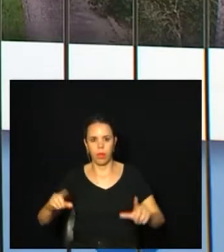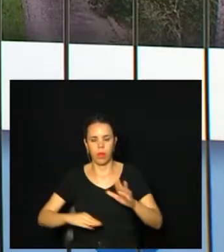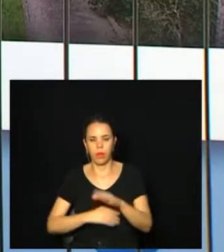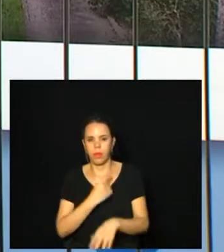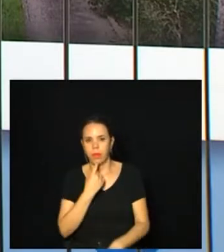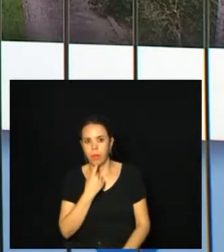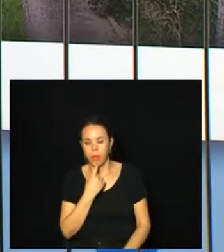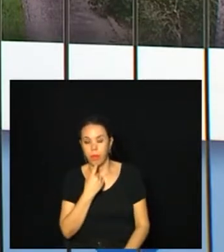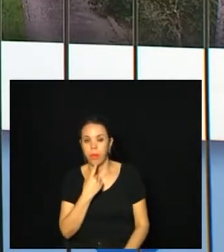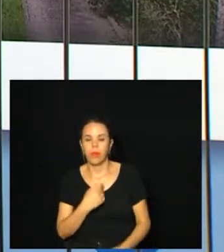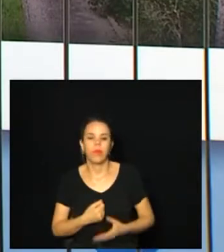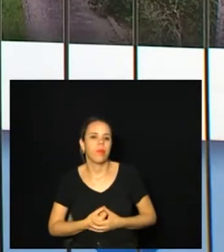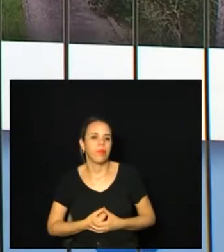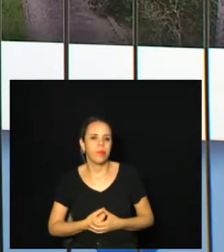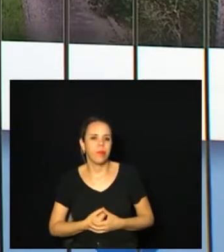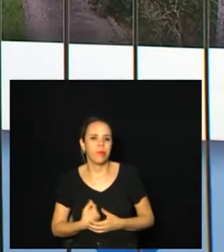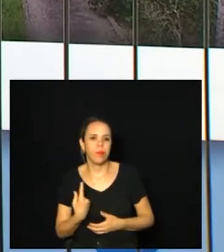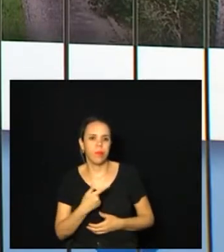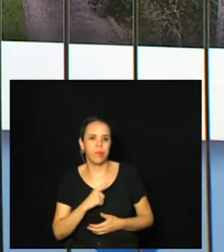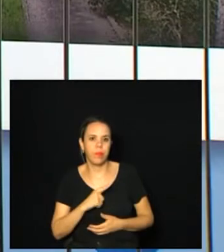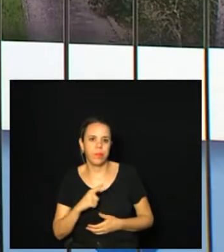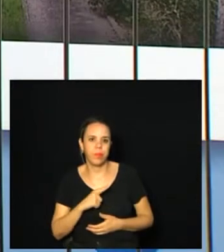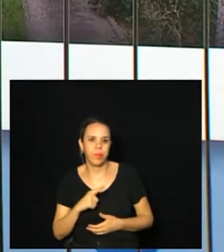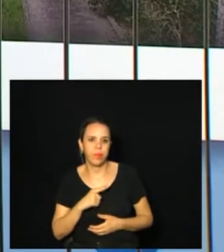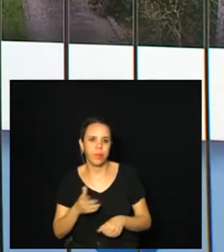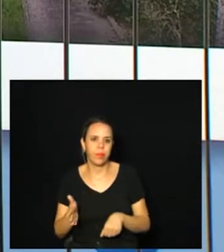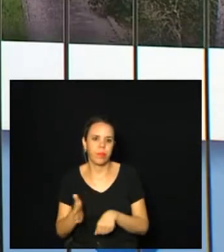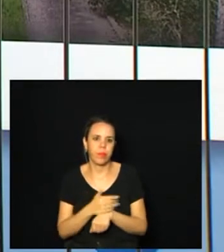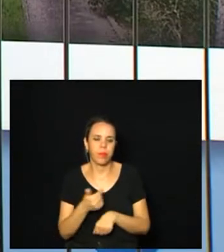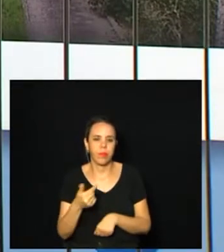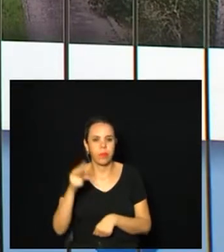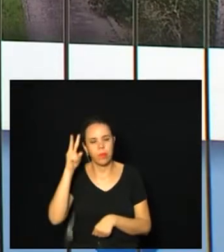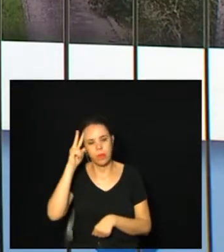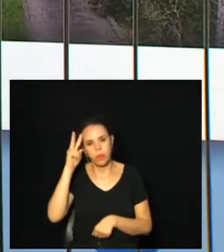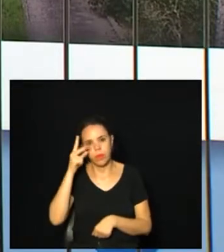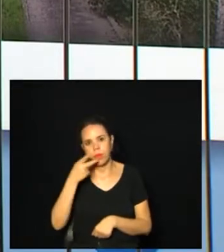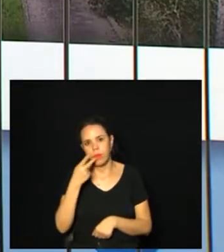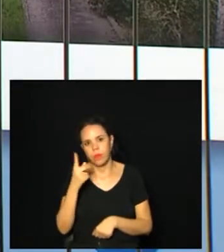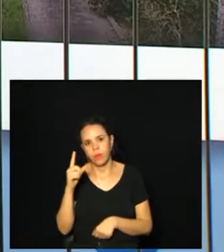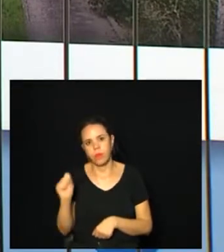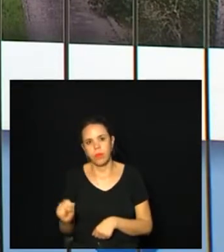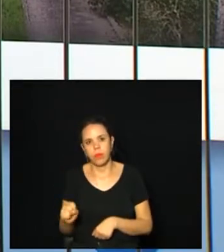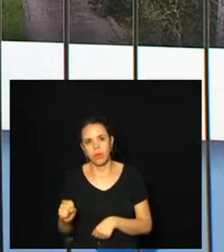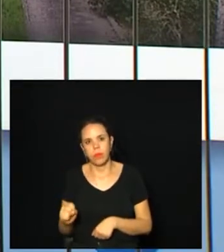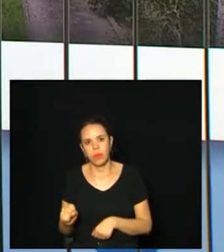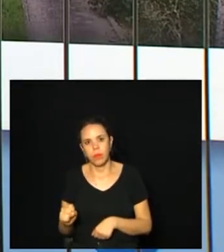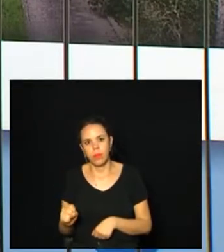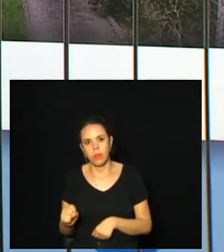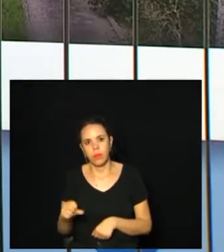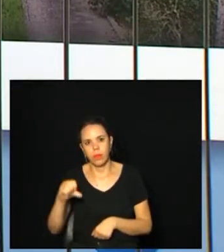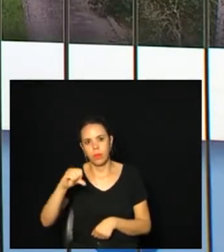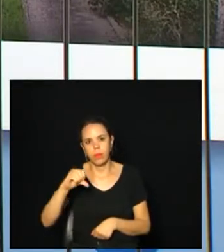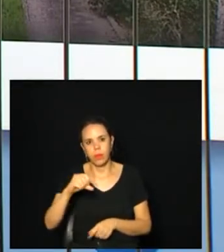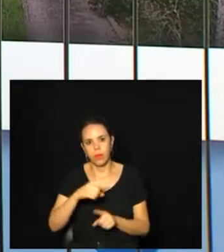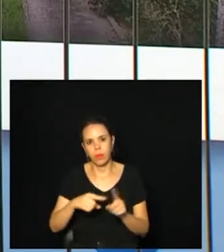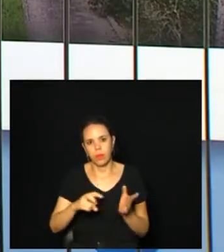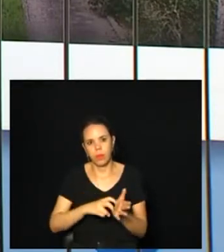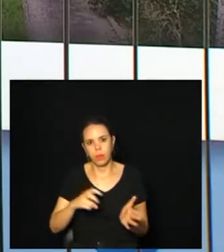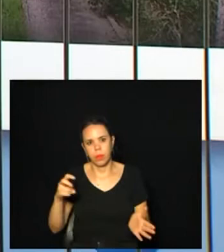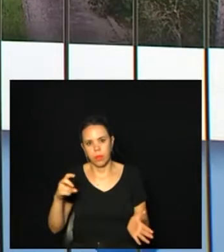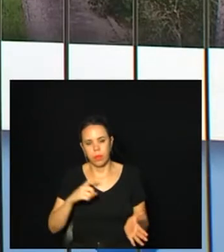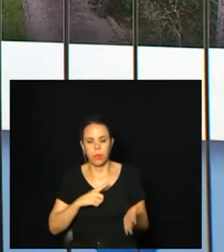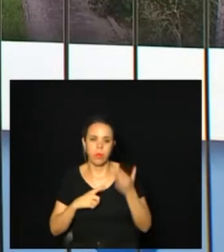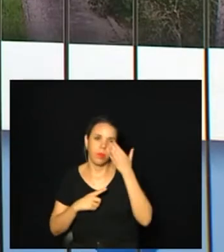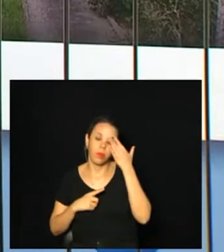Câmara Campinas. E nós temos, já vamos adiantar segunda-feira também, olha, dia 18, a partir das 9h30 da manhã,